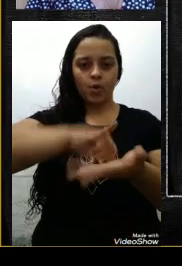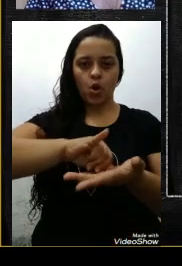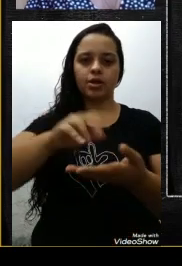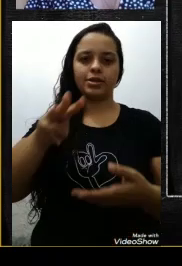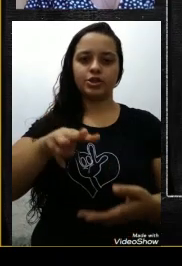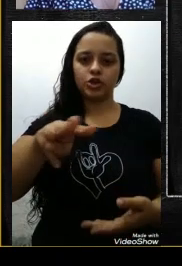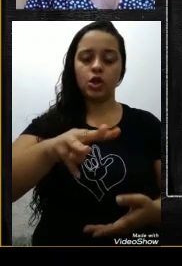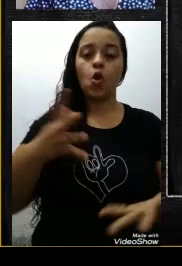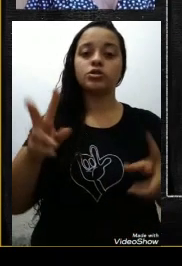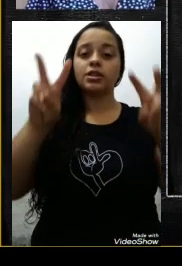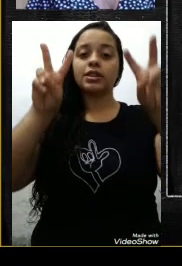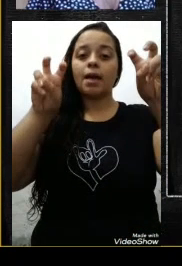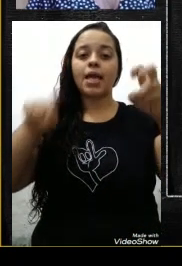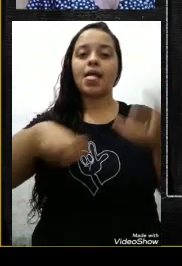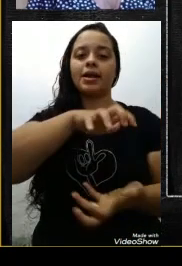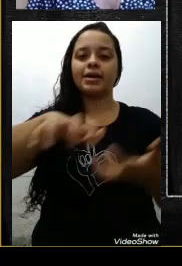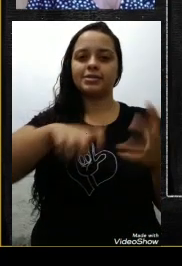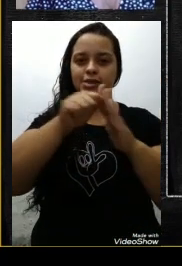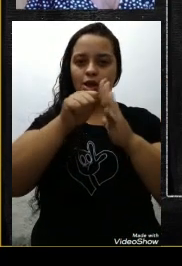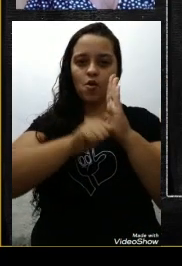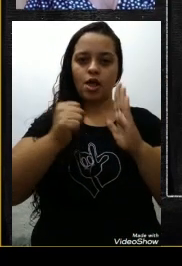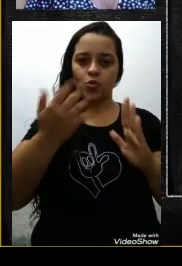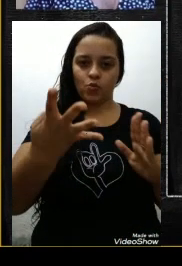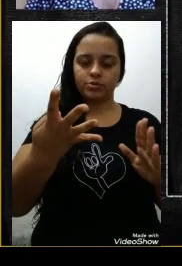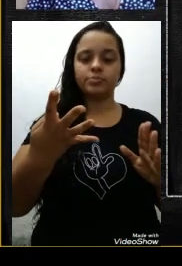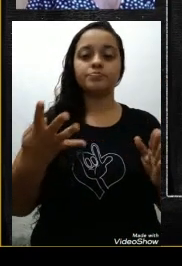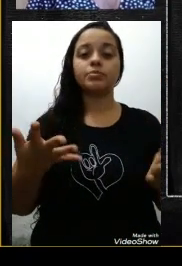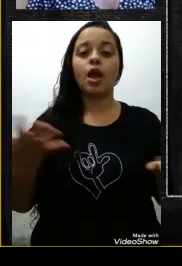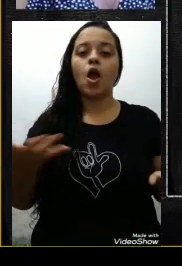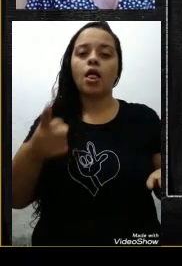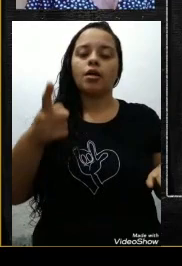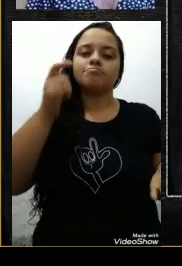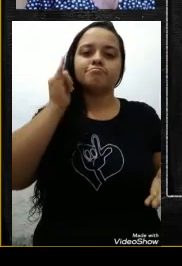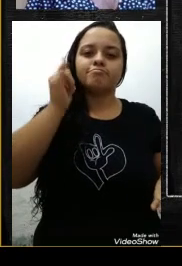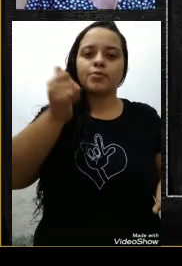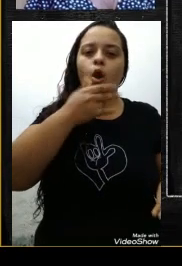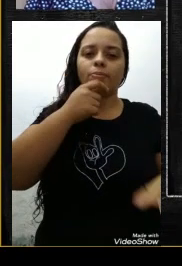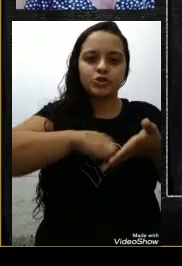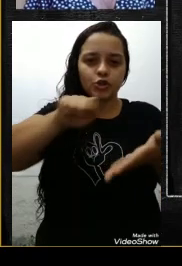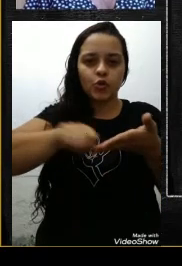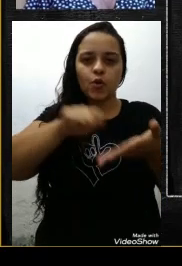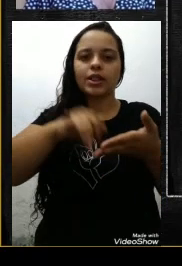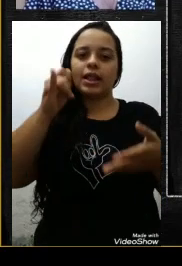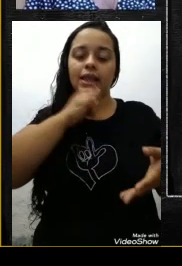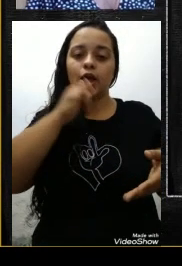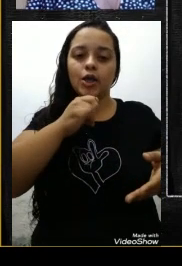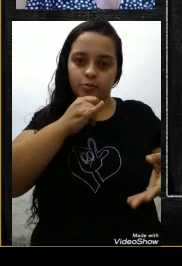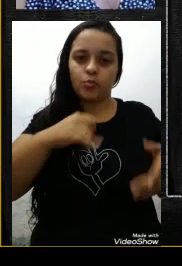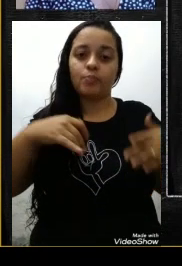Rios. O tema da nossa aula de hoje é a crise do século XIV. Vamos começar com um relato de um escritor